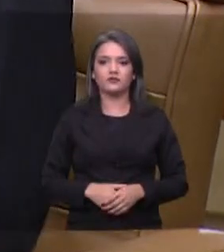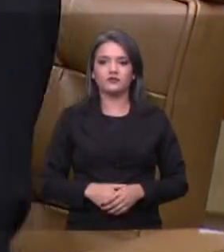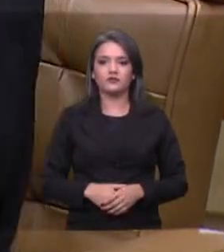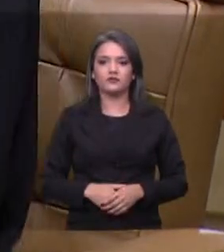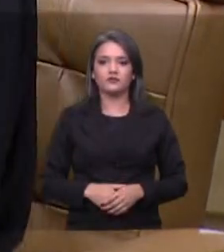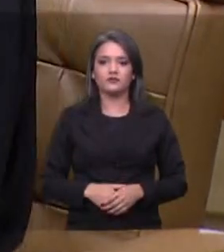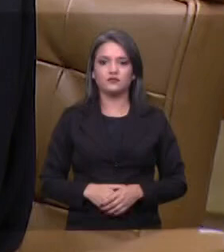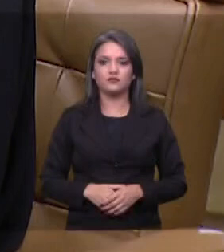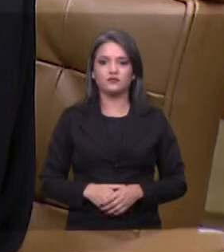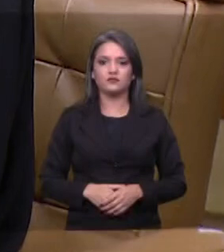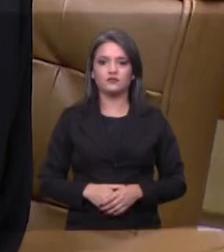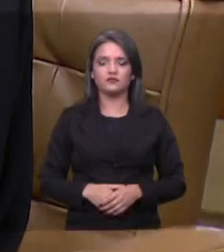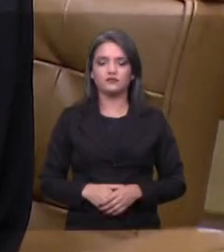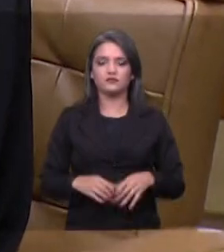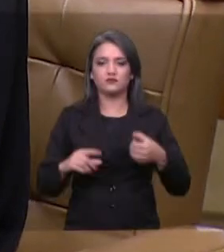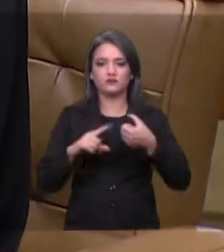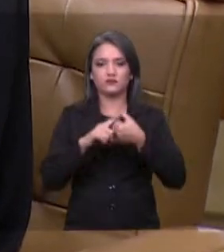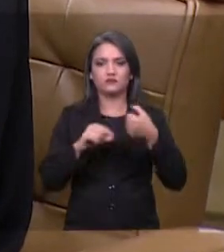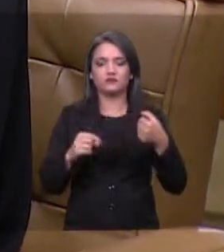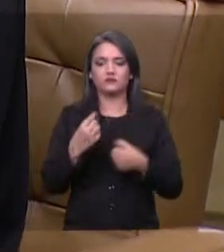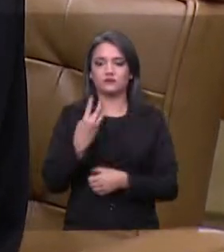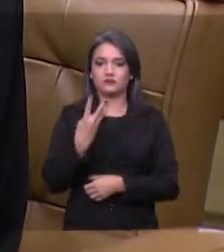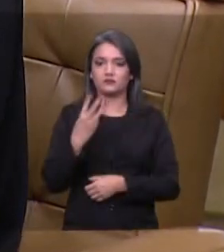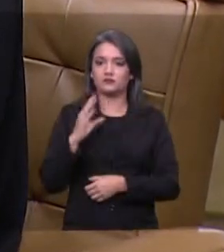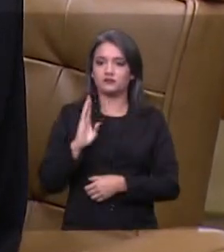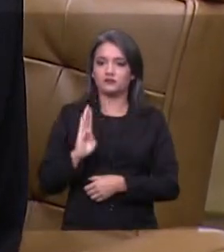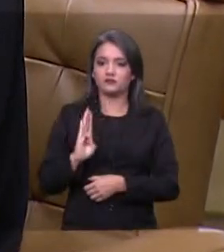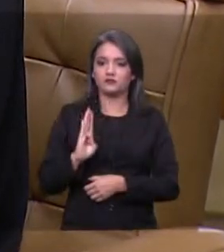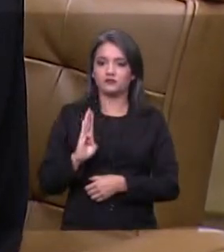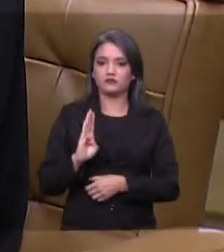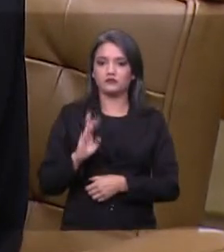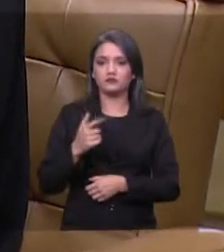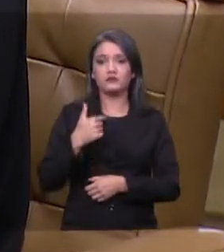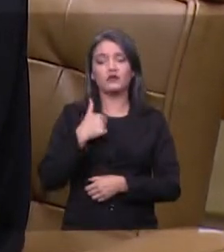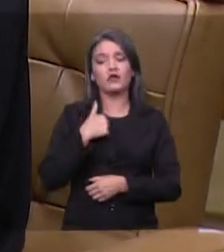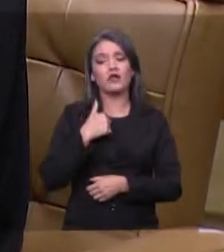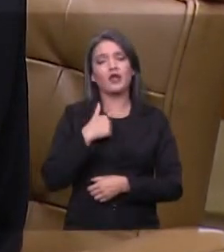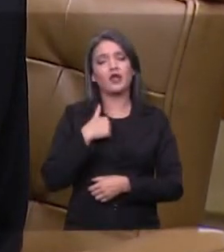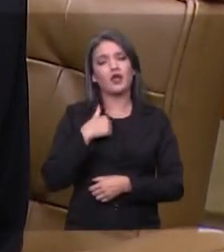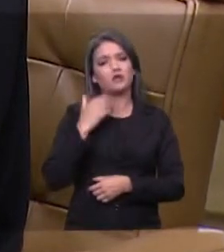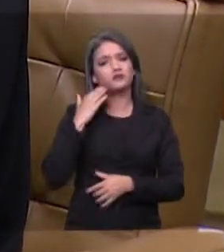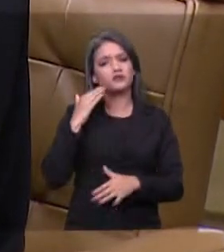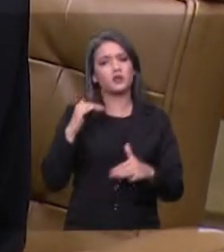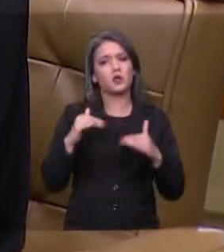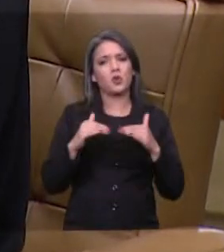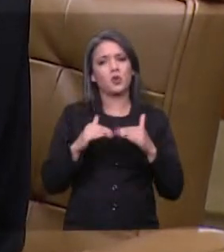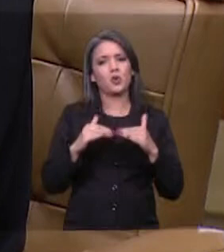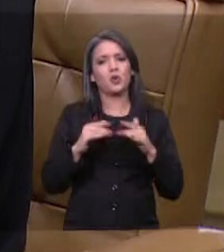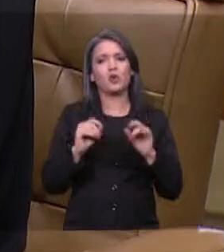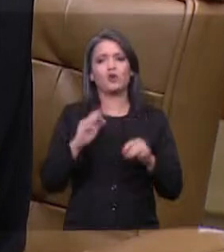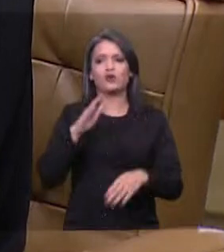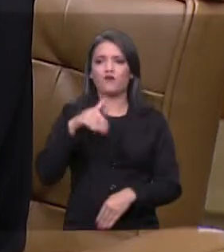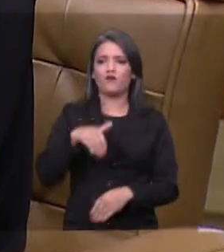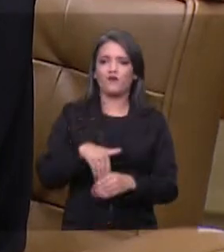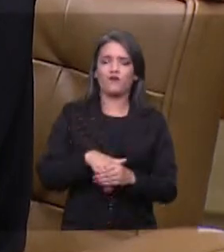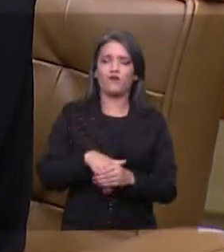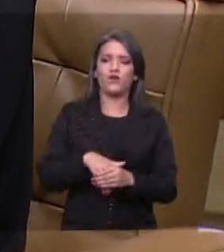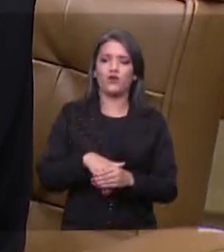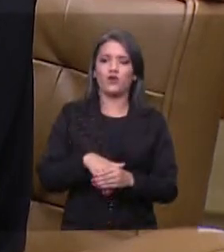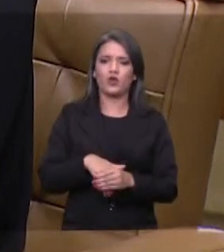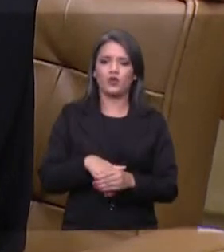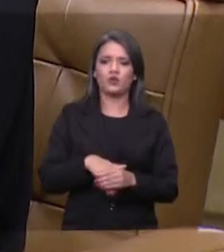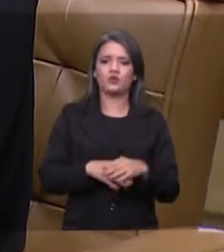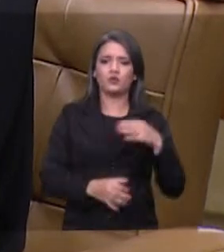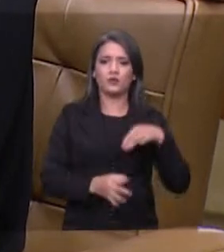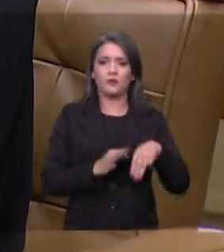Em relação ao artigo 3B, eu estou aqui acompanhando já o voto ajustado do eminente